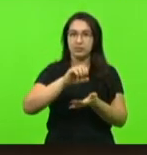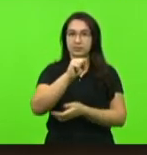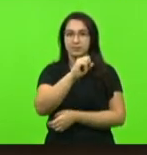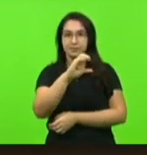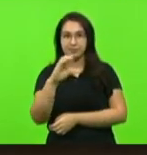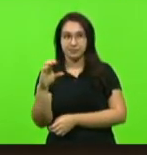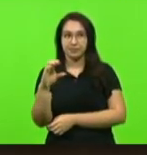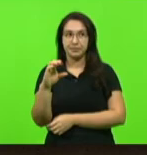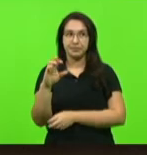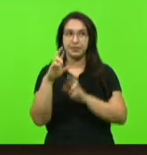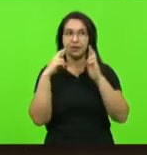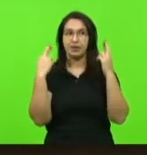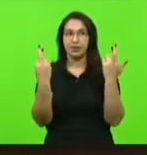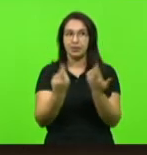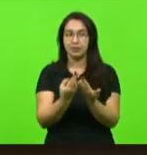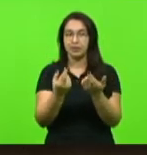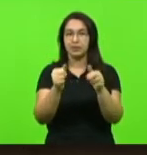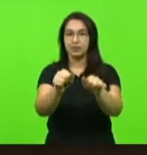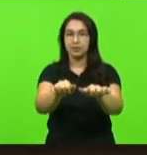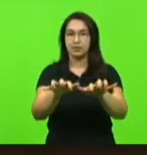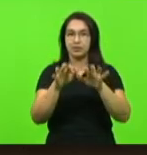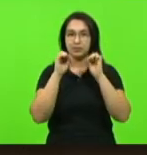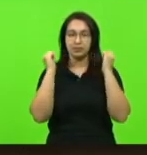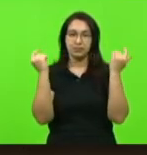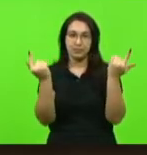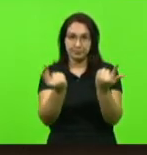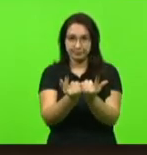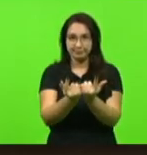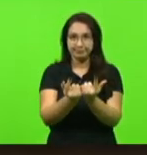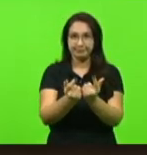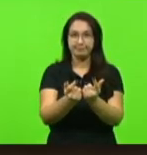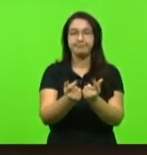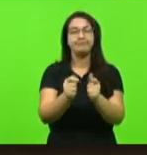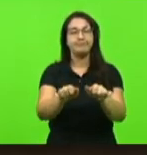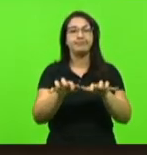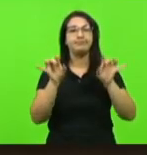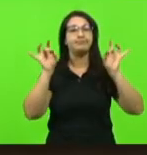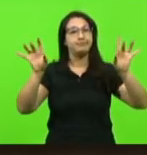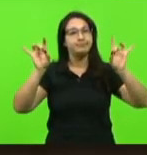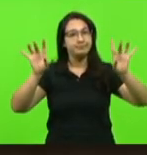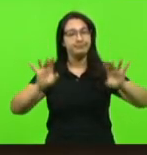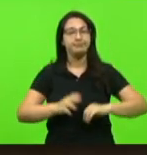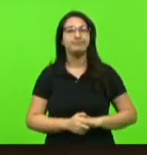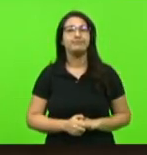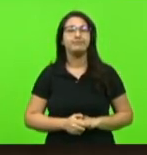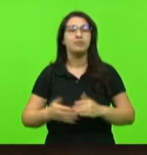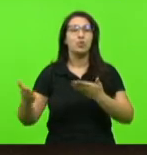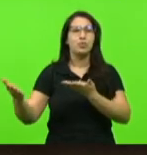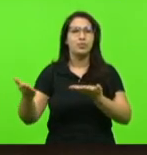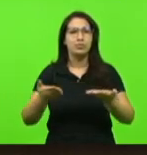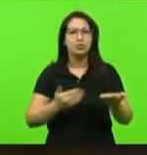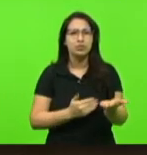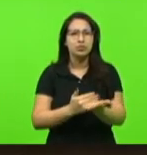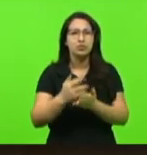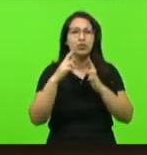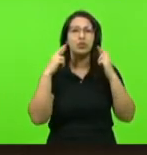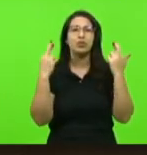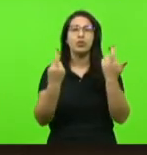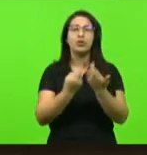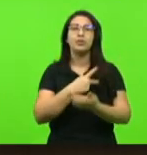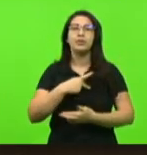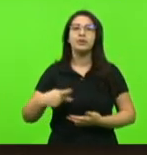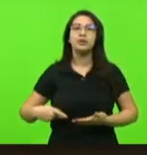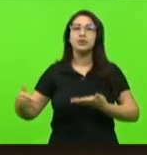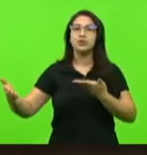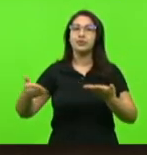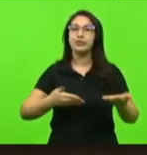Santa Catarina, reuniu-se a Assembleia Legislativa em sessão especial. Dando início à solenidade, o senhor presidente convidou